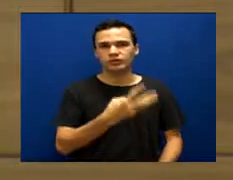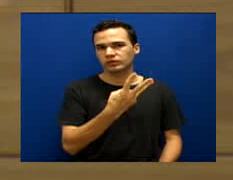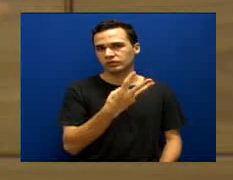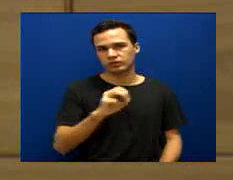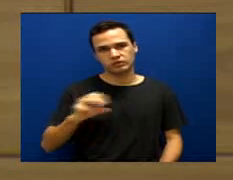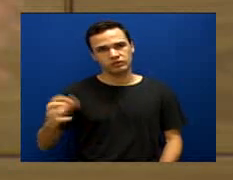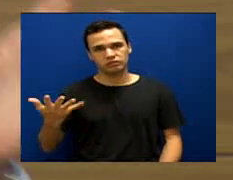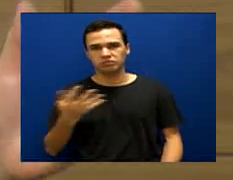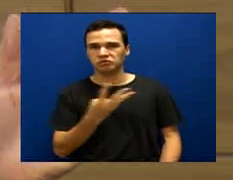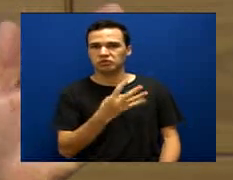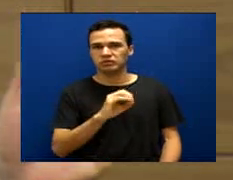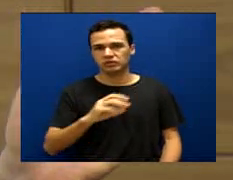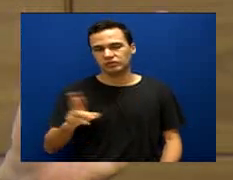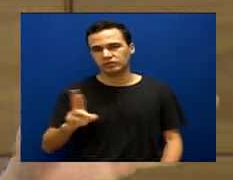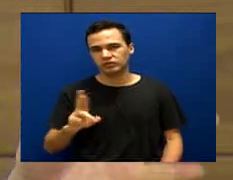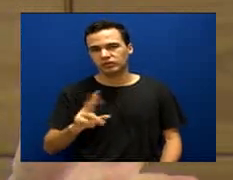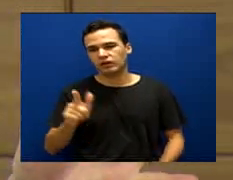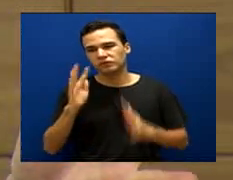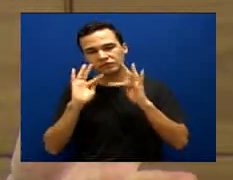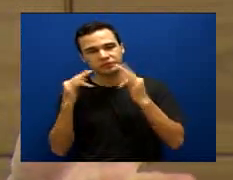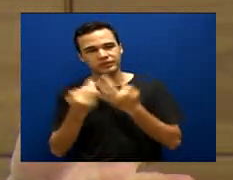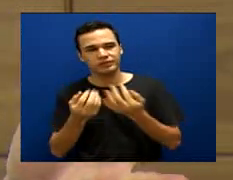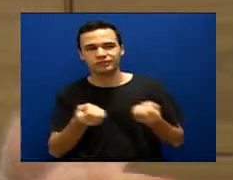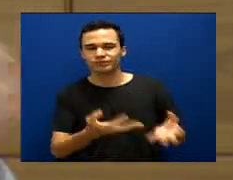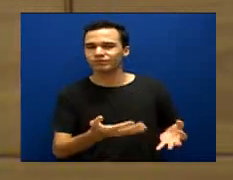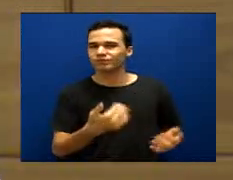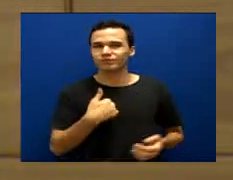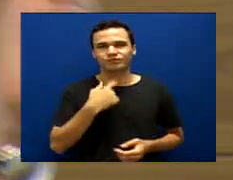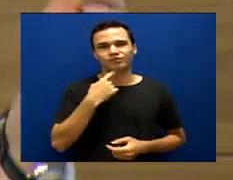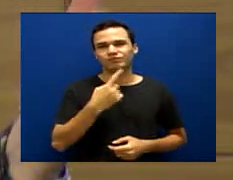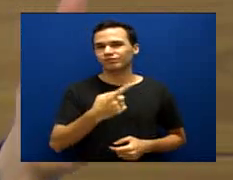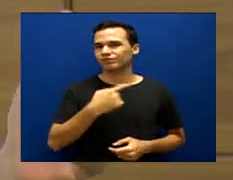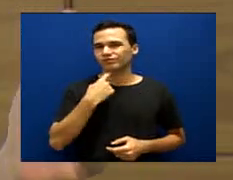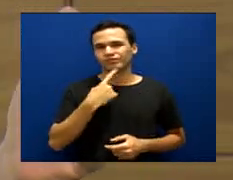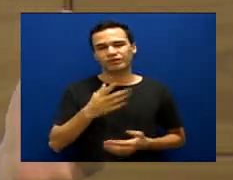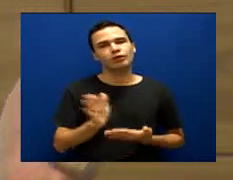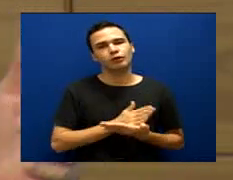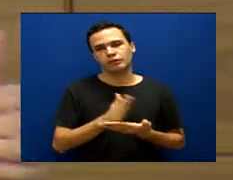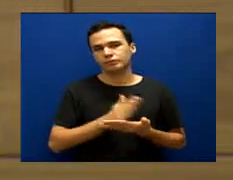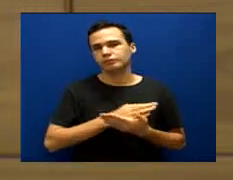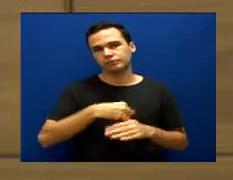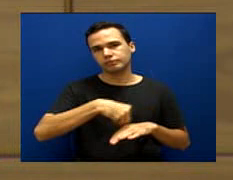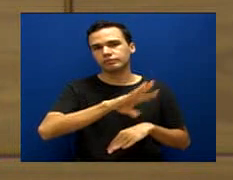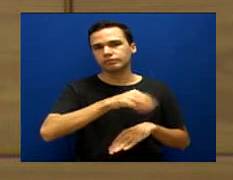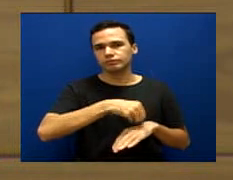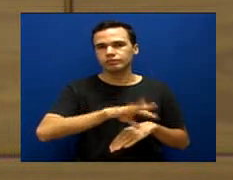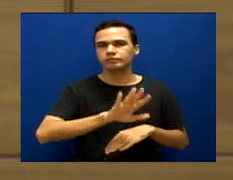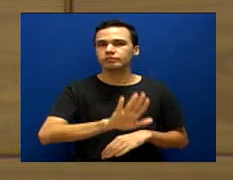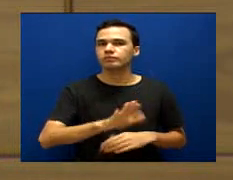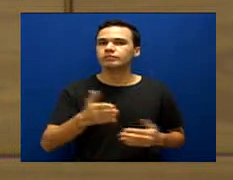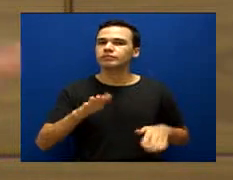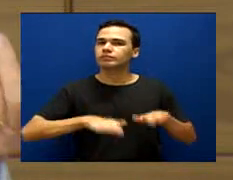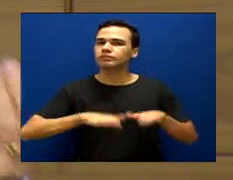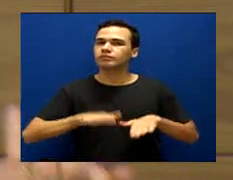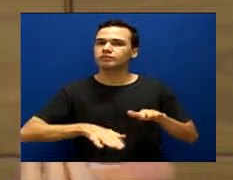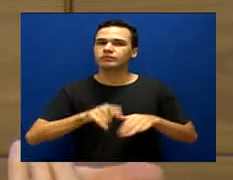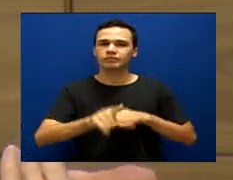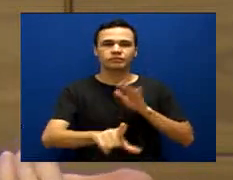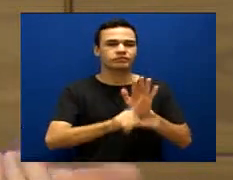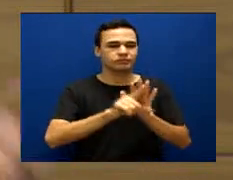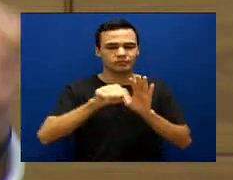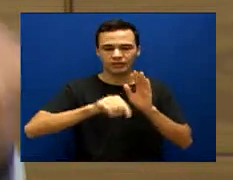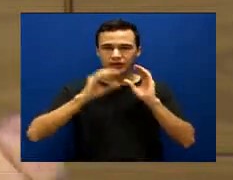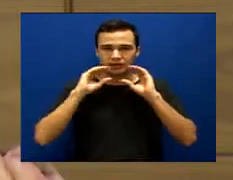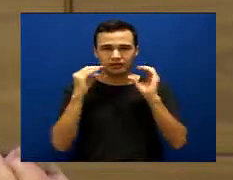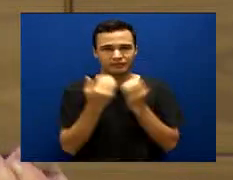300, 400 reais, é claro que as famílias não levarão. Já sugestões já aconteceram aqui, mas são ações que muitas vezes não é o legislativo que vai